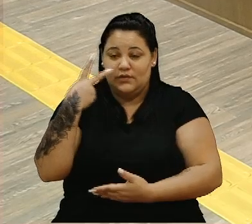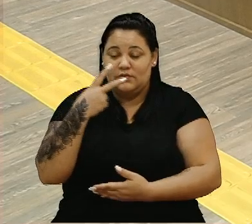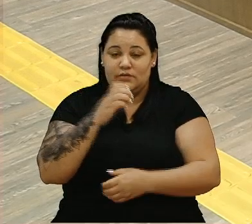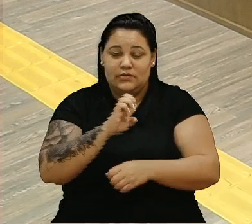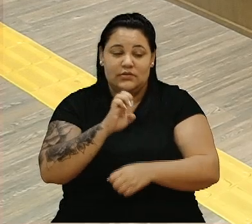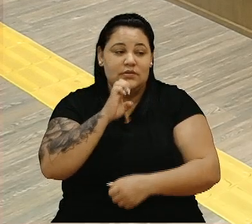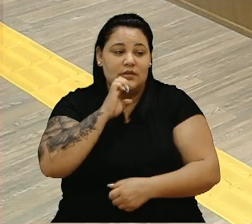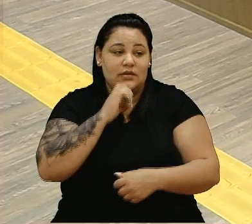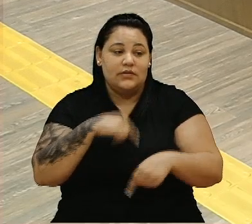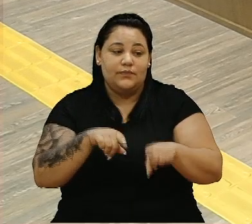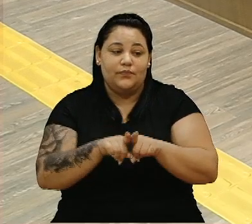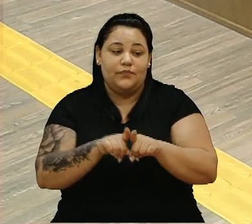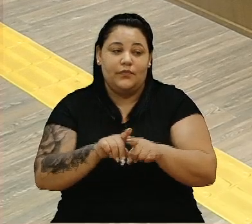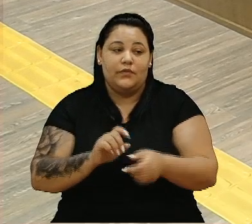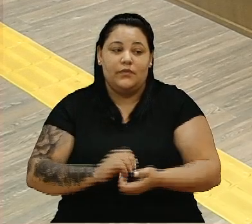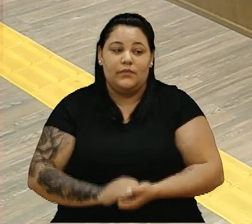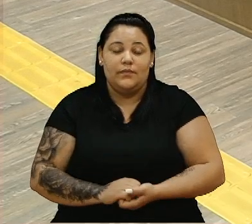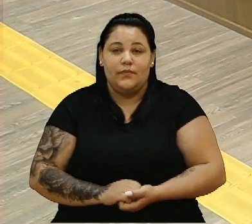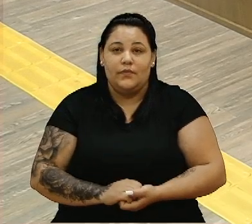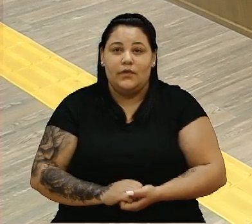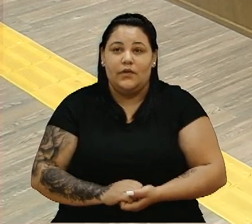Capitão Ramon que pediu.